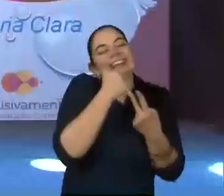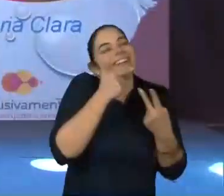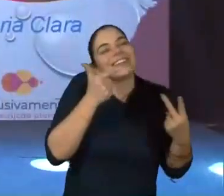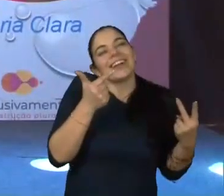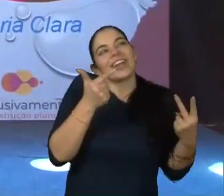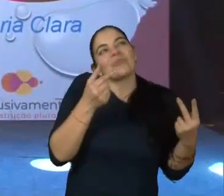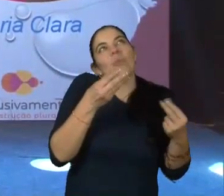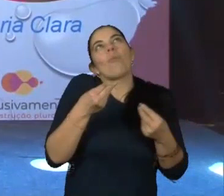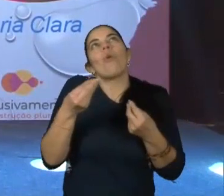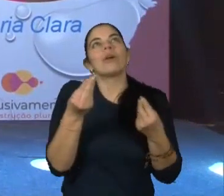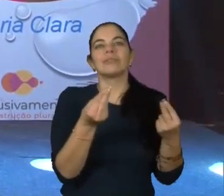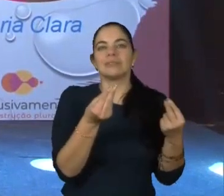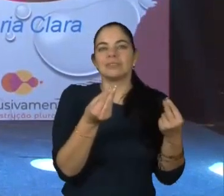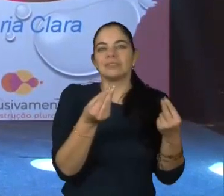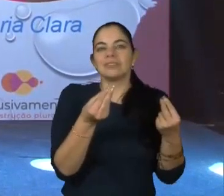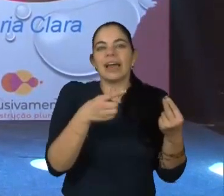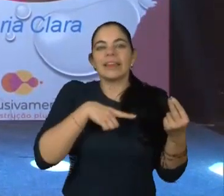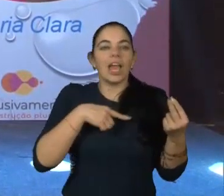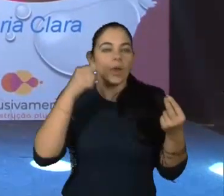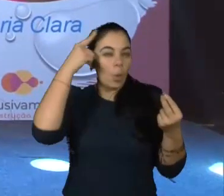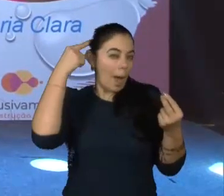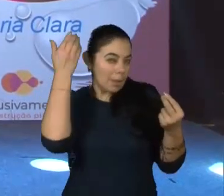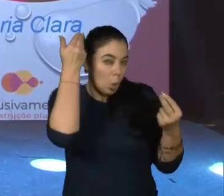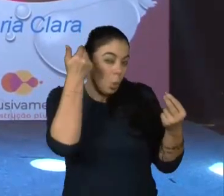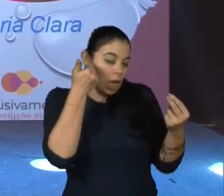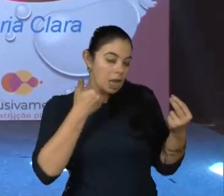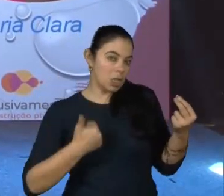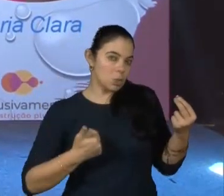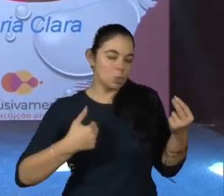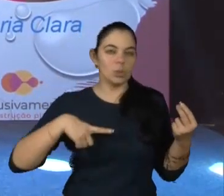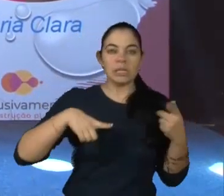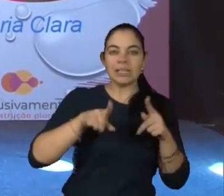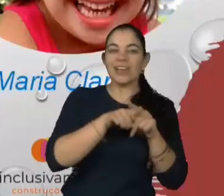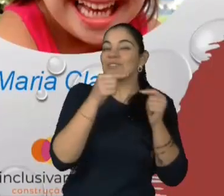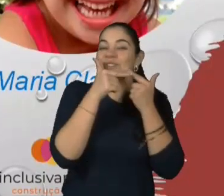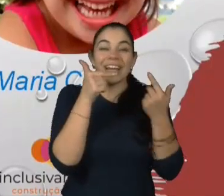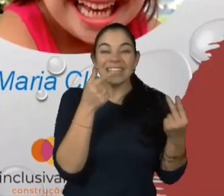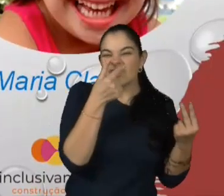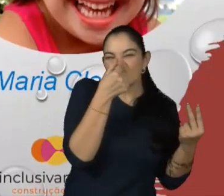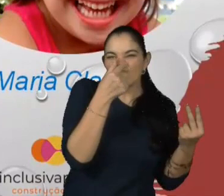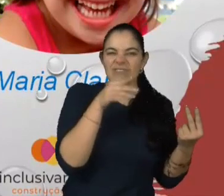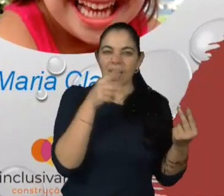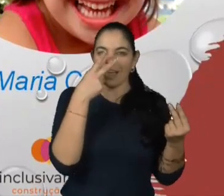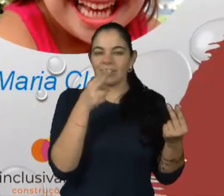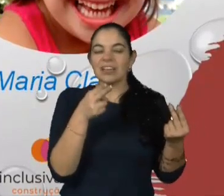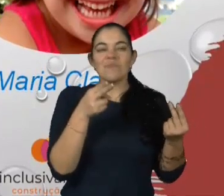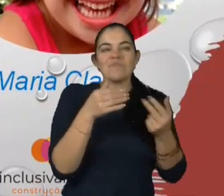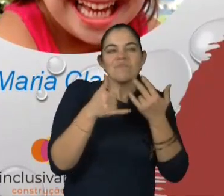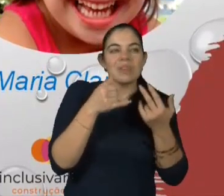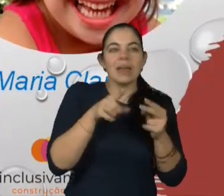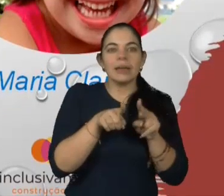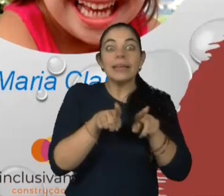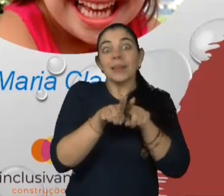demais, tem cabelo liso, tem um sorriso lindo, nariz de batatinha, e também tem